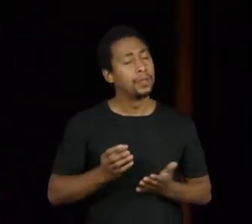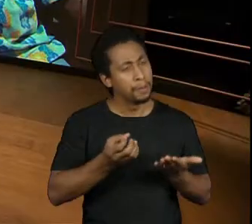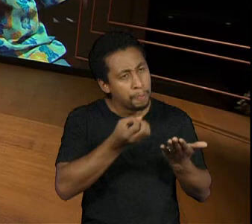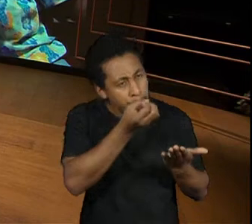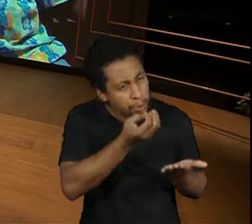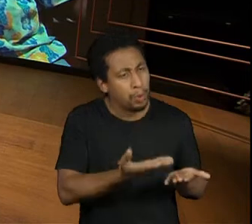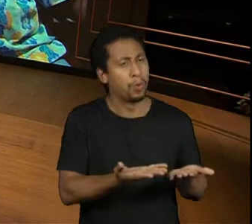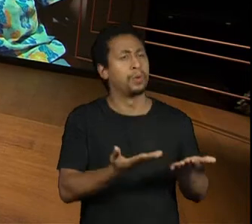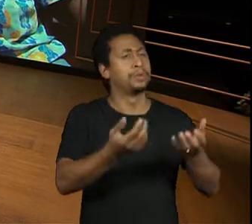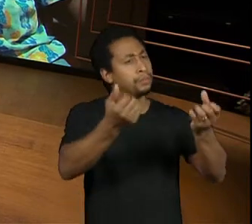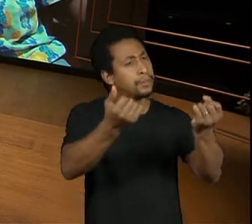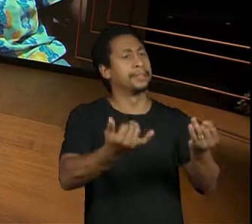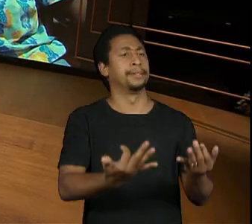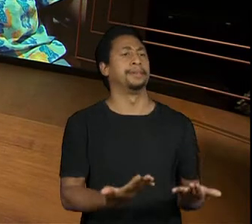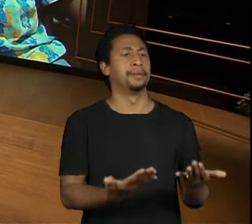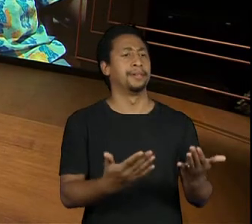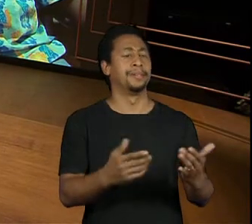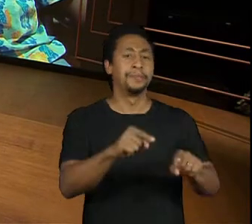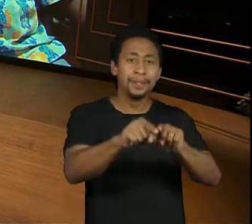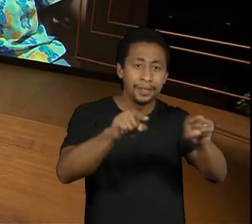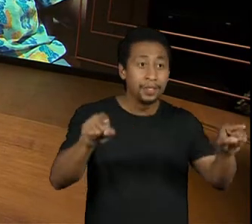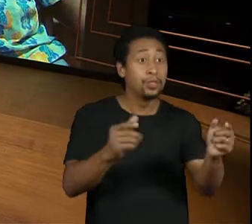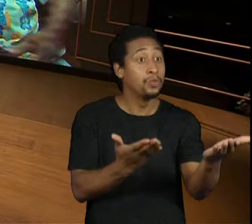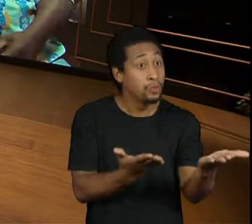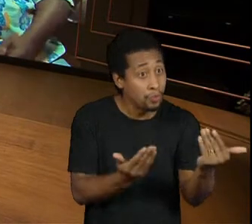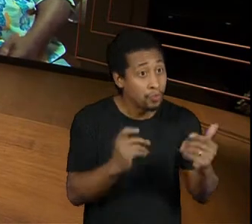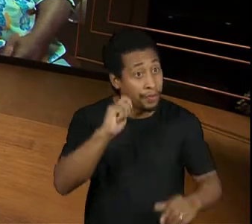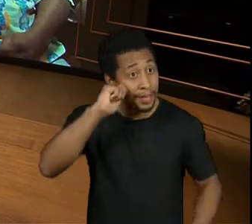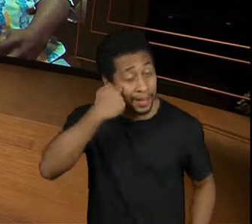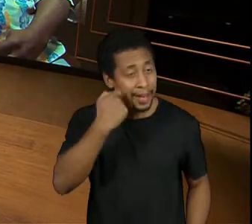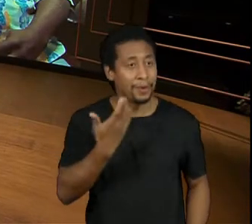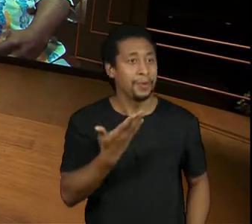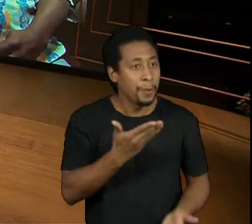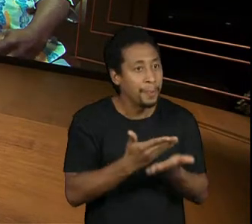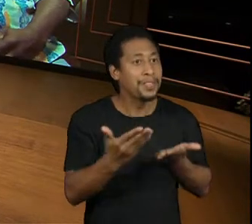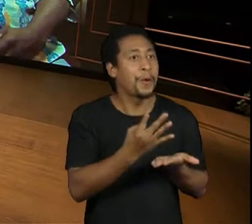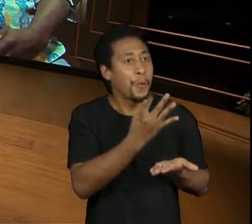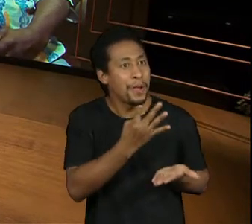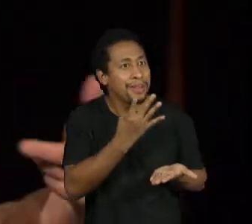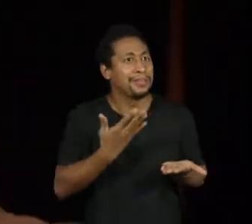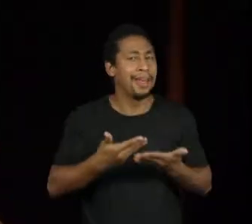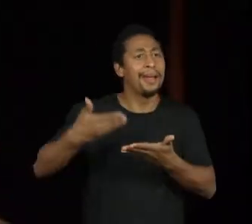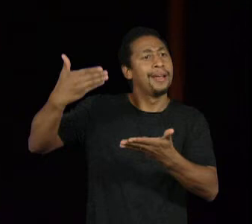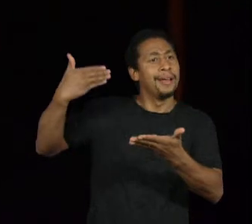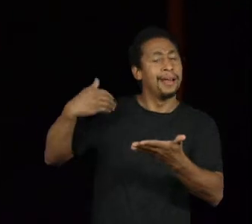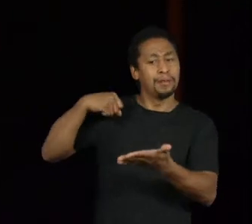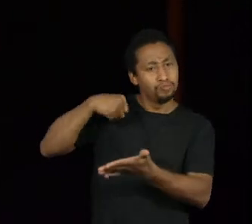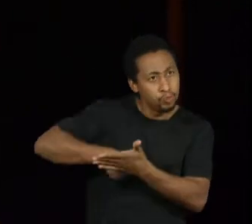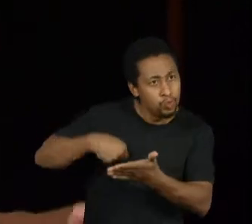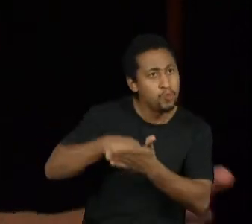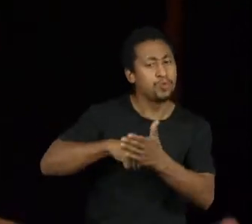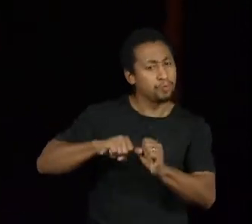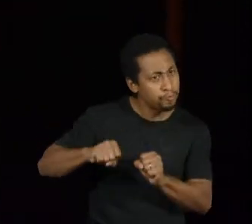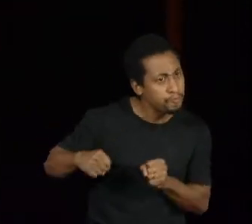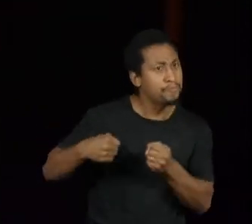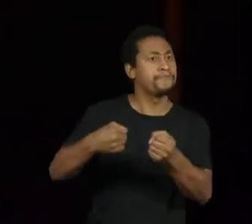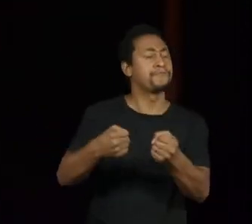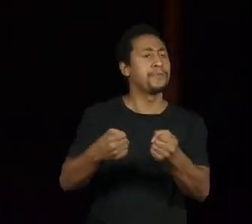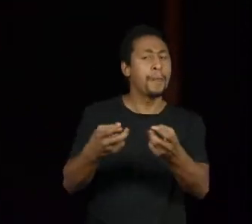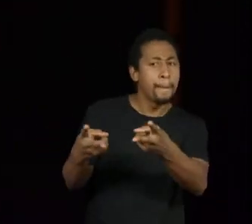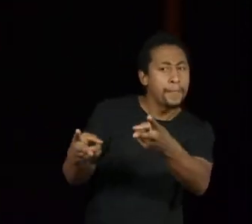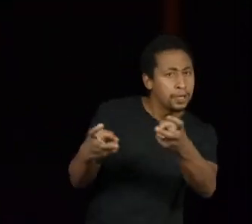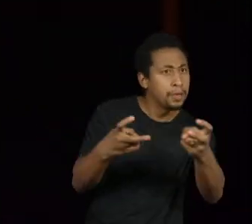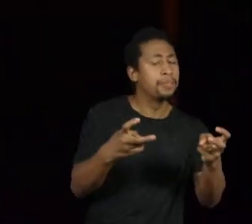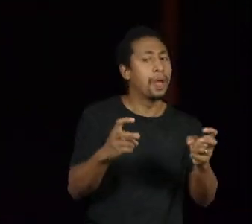isso, justamente para que esses jovens negros de hoje conheçam e saibam essa batalha, essa luta que foi, né? Se as coisas melhoraram um